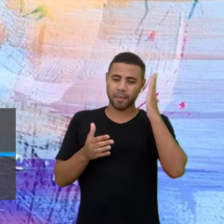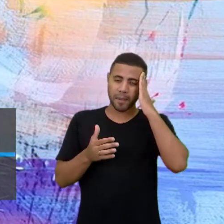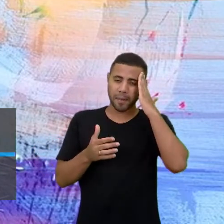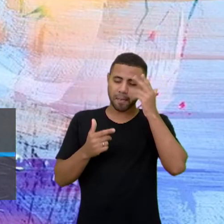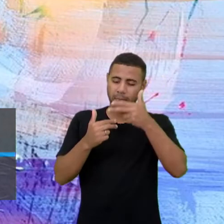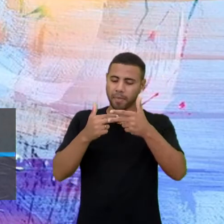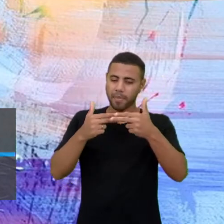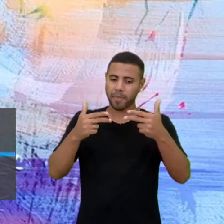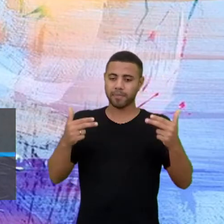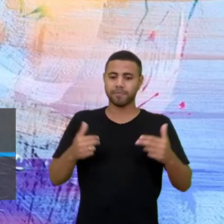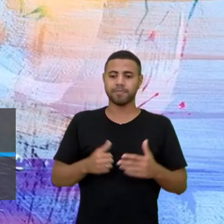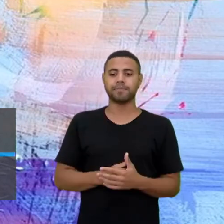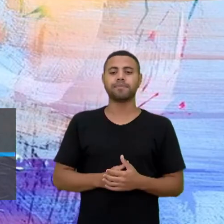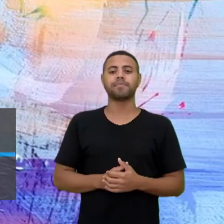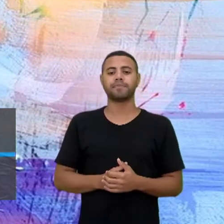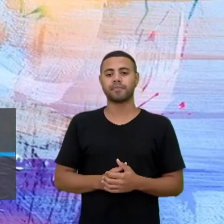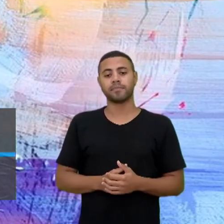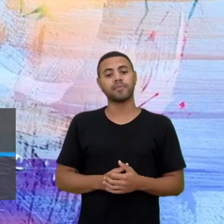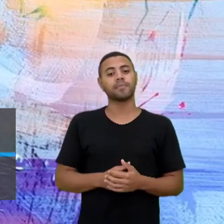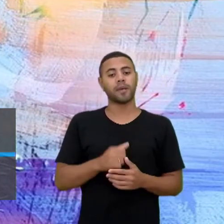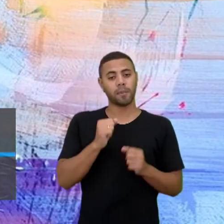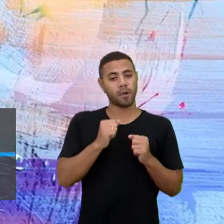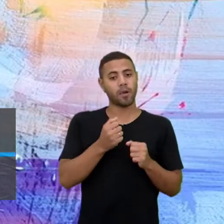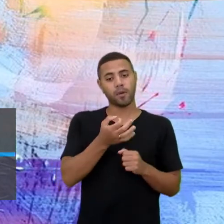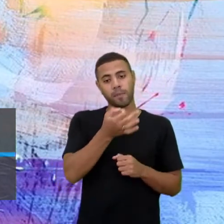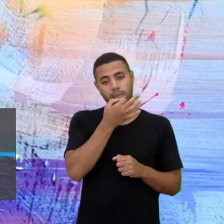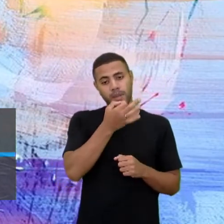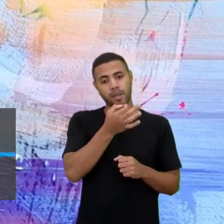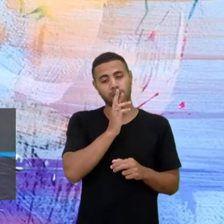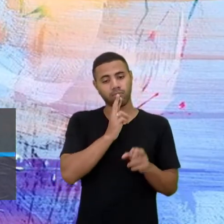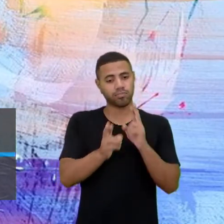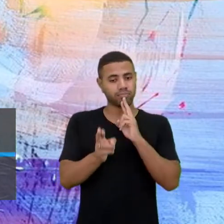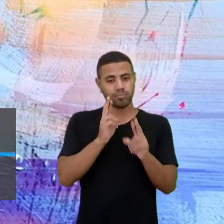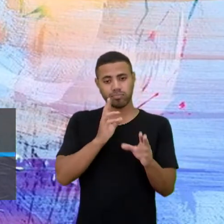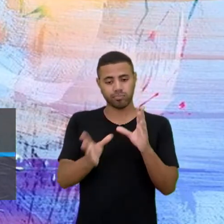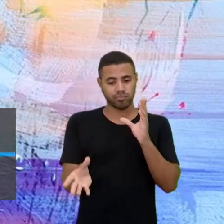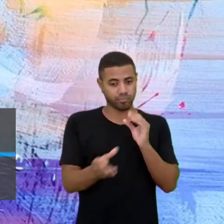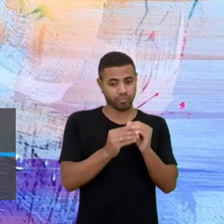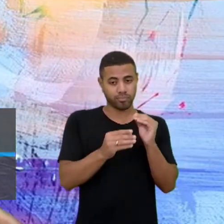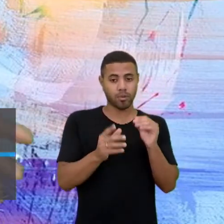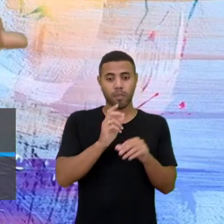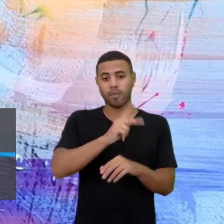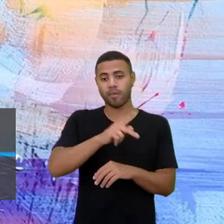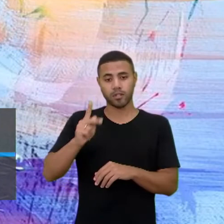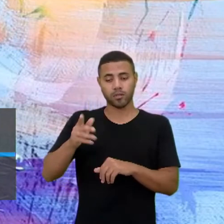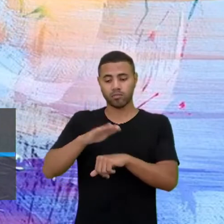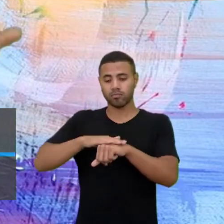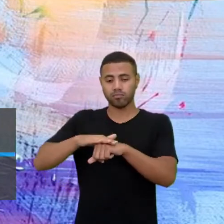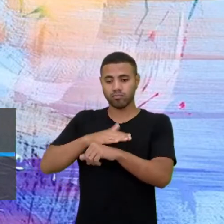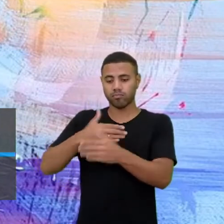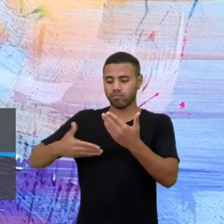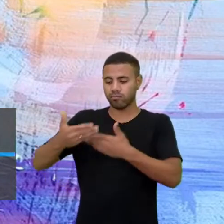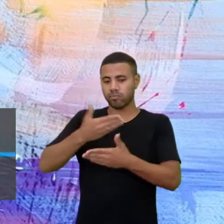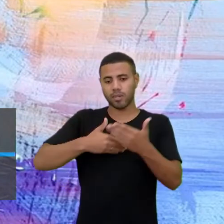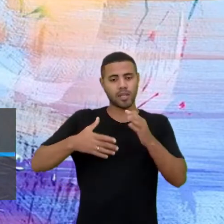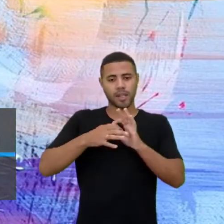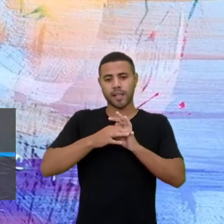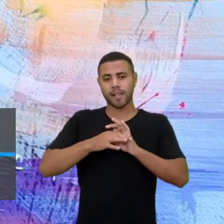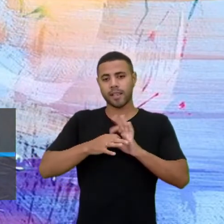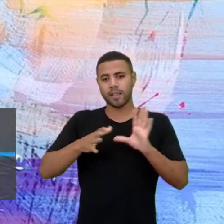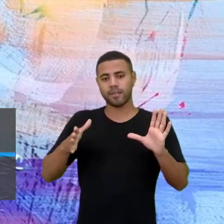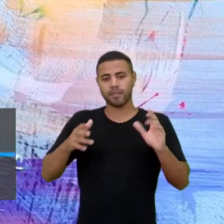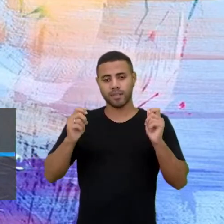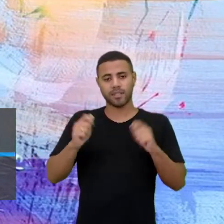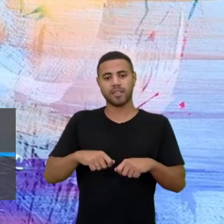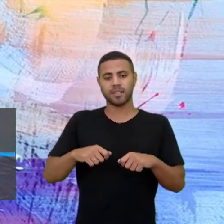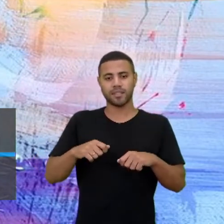desse componente. Vocês podem trazer aí dentro da unidade de vocês, com o professor de vocês, outros saberes, outros conhecimentos que se relacionam com a